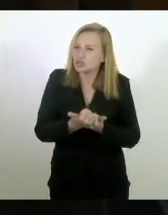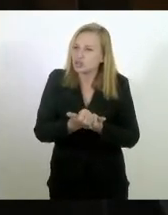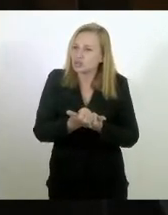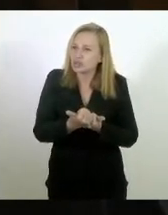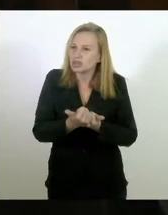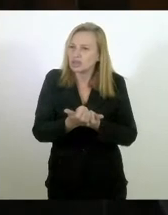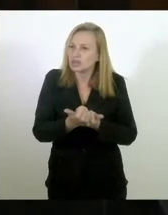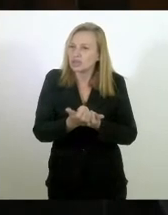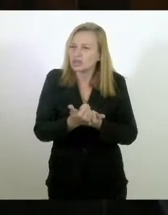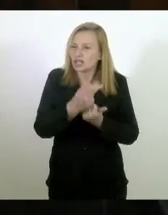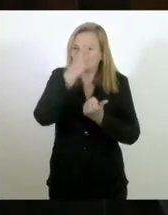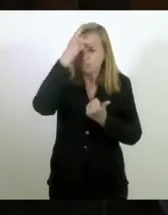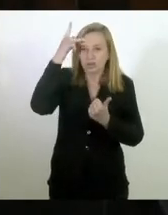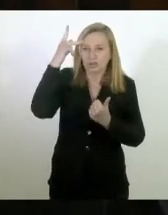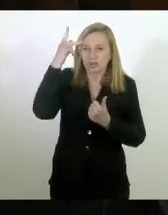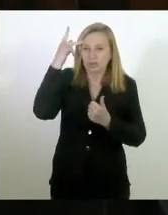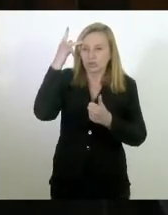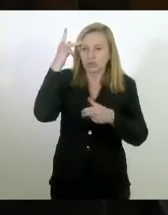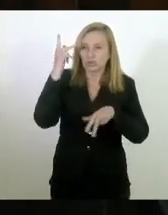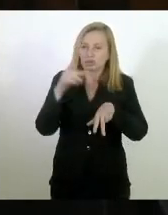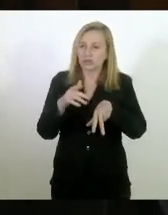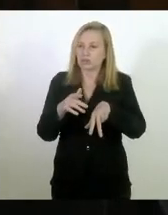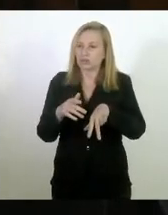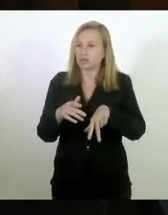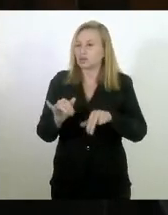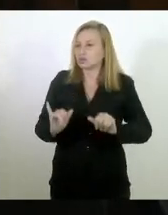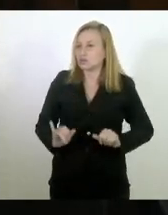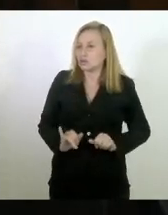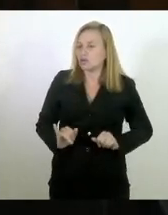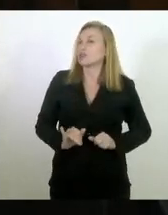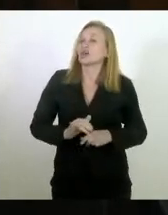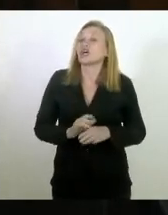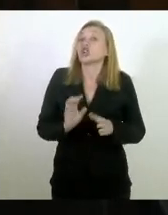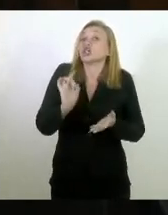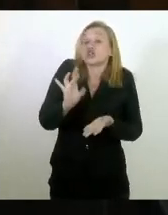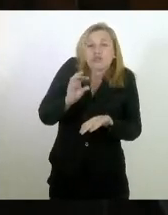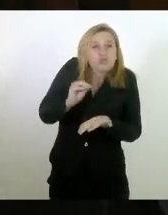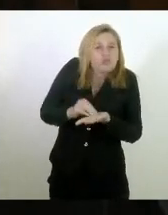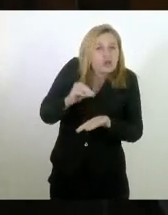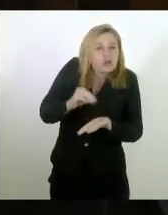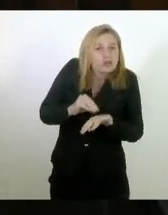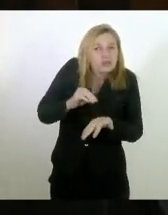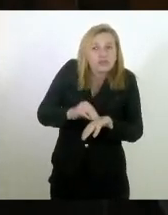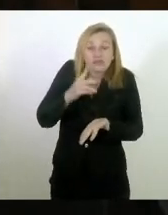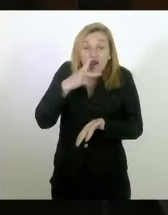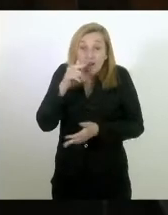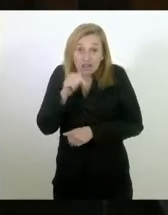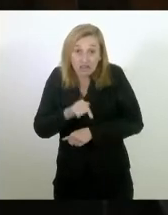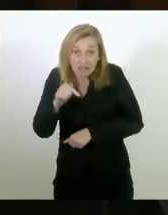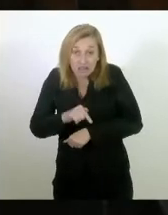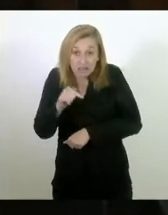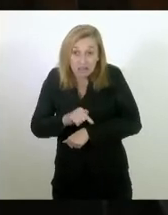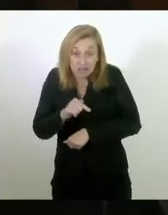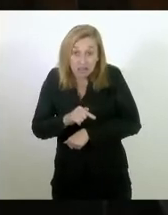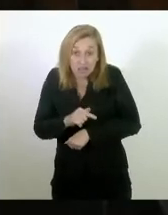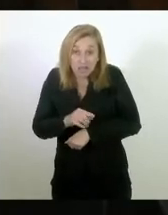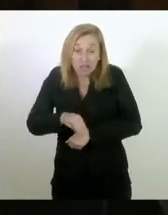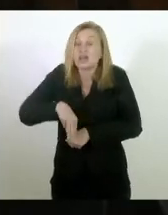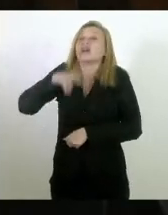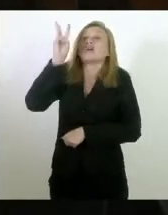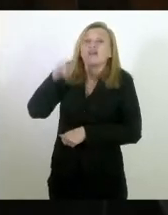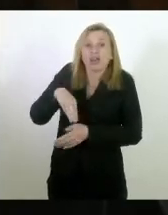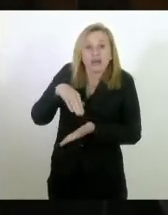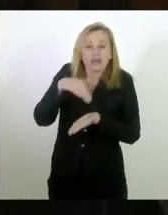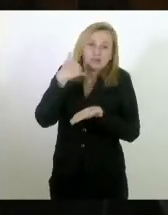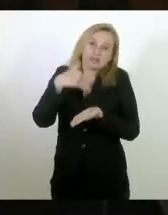é só falta agora dizer aqui quem será o